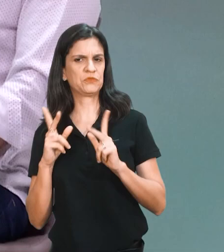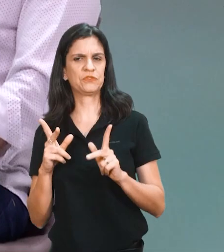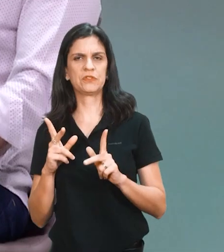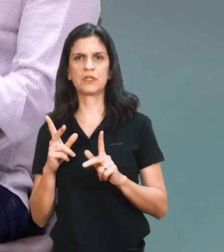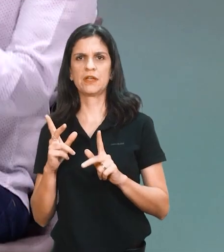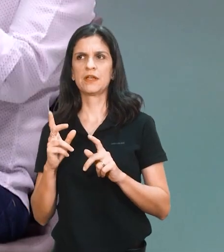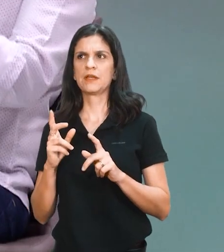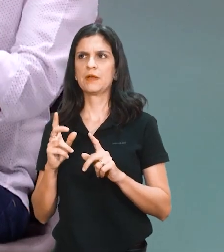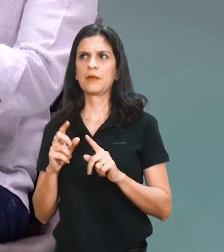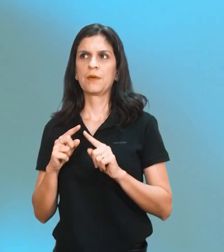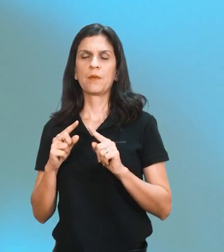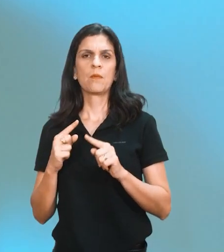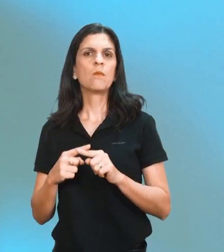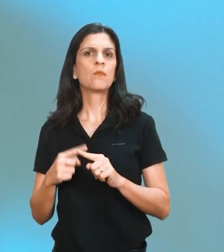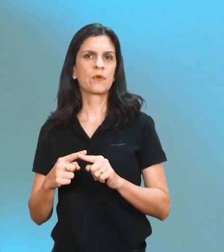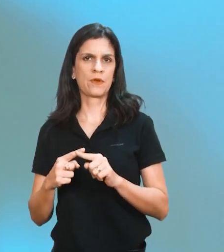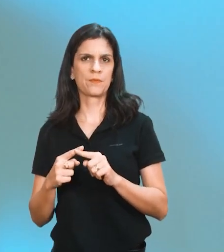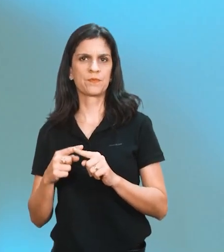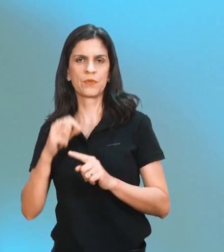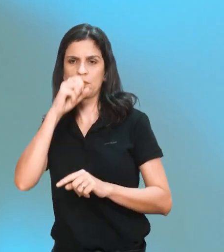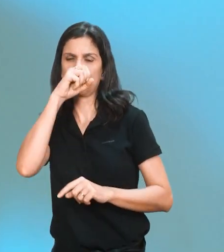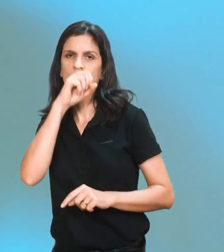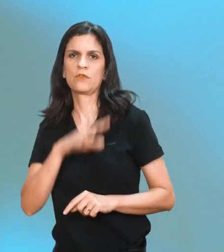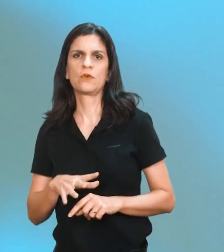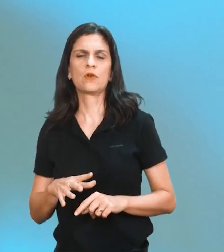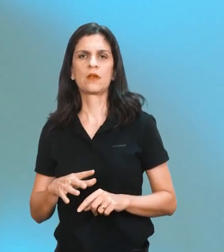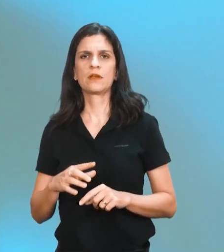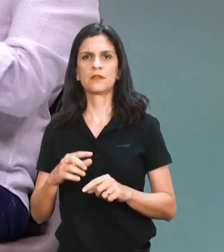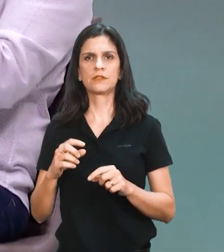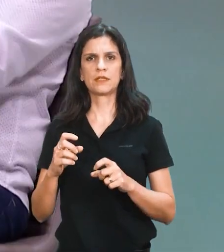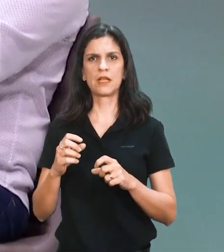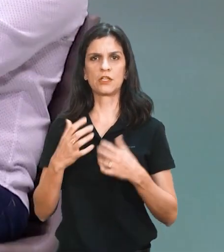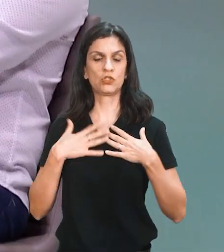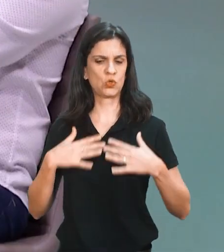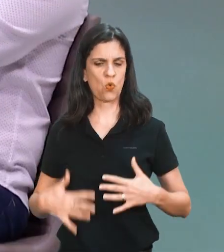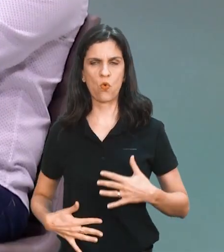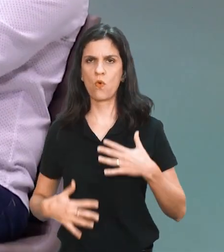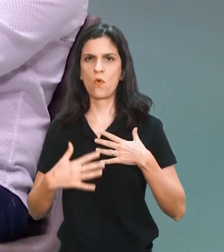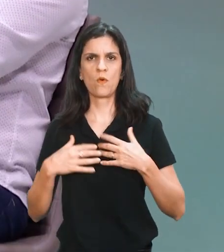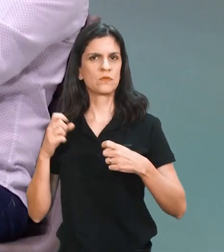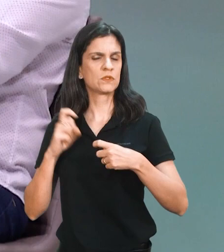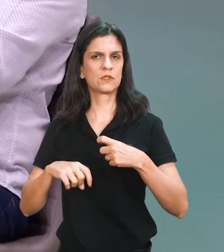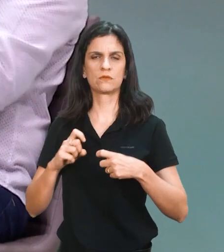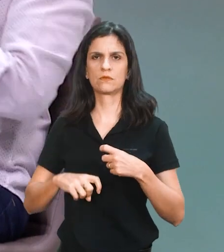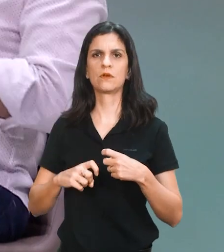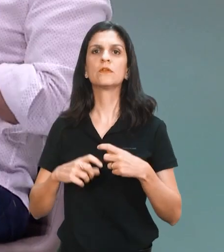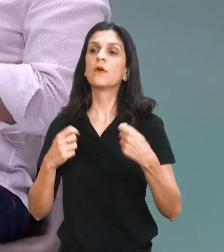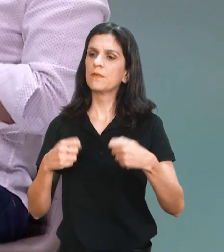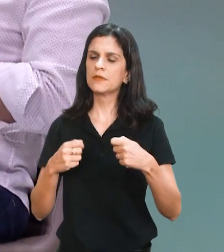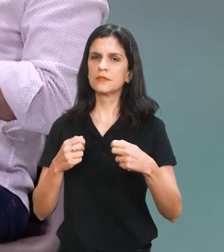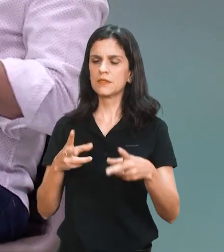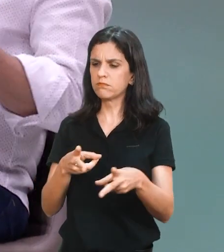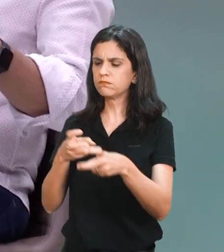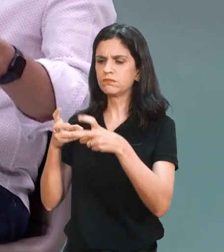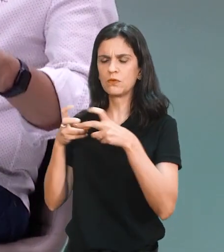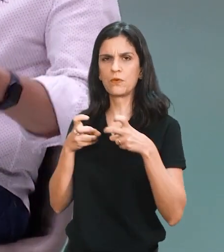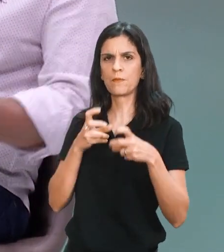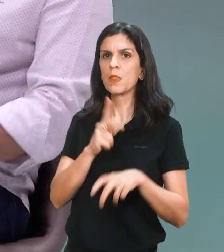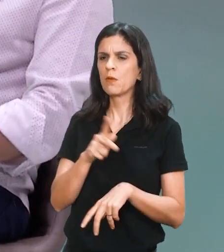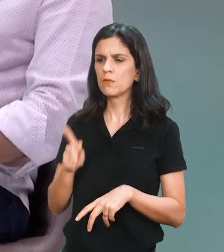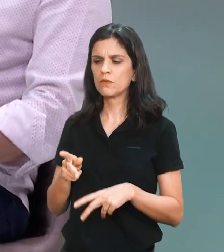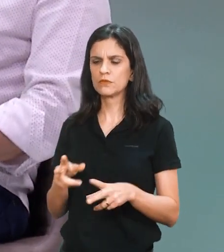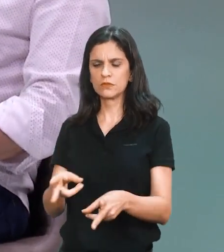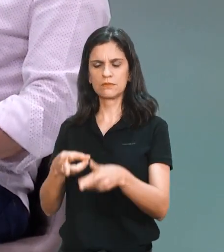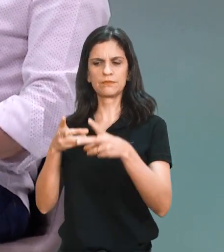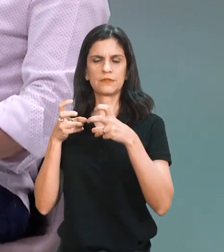ser física, pode ser sexual, mas que esse professor possa realmente fazer um encaminhamento dessa criança. O agente de